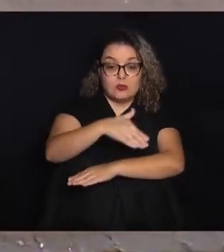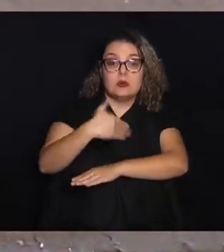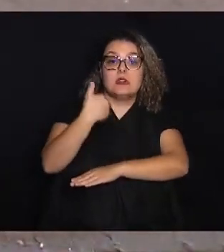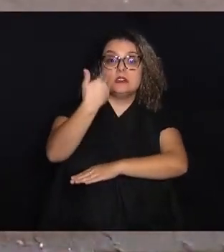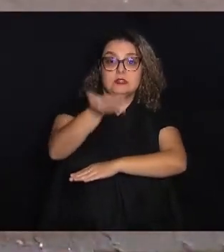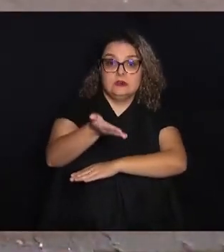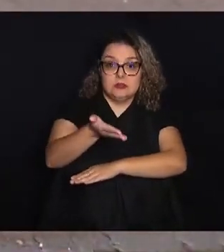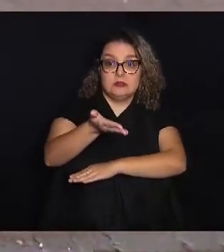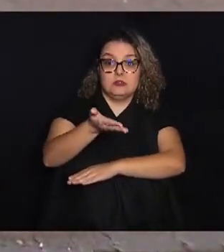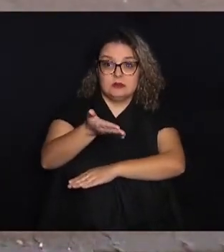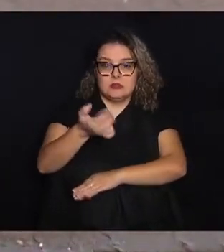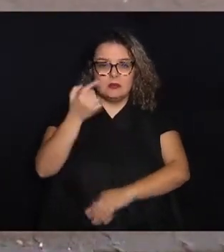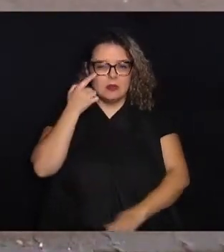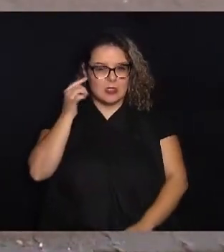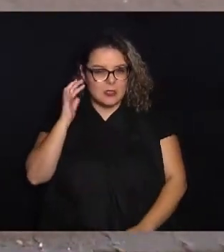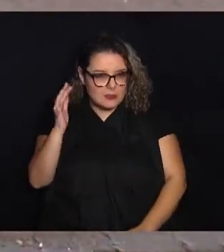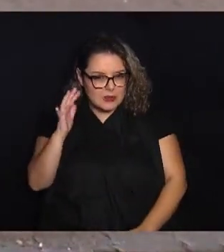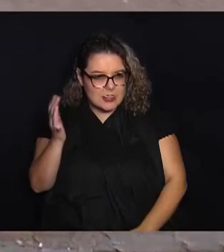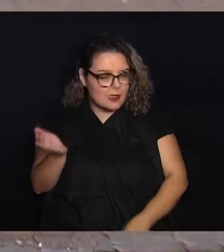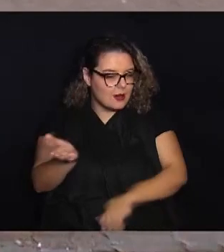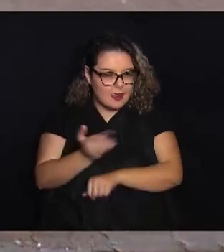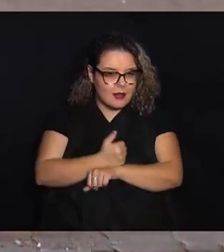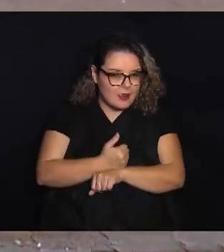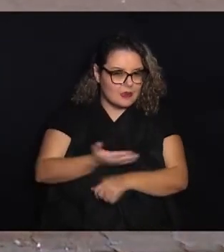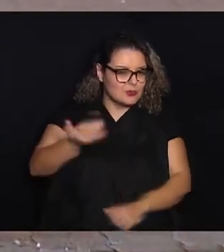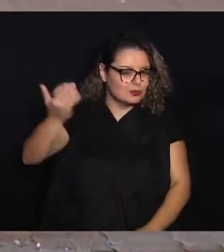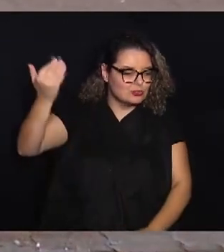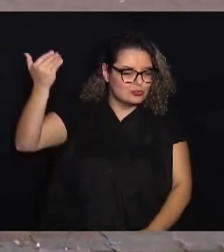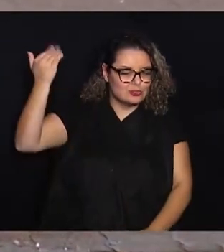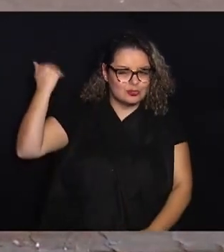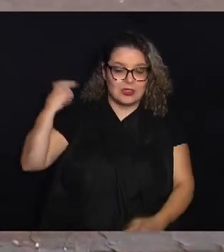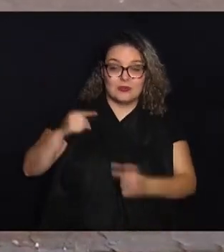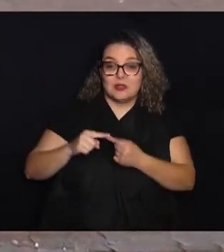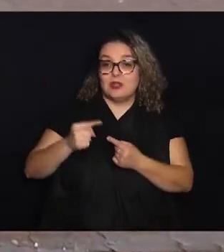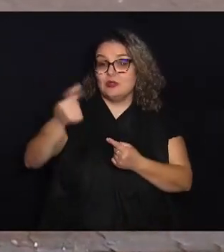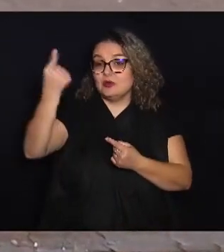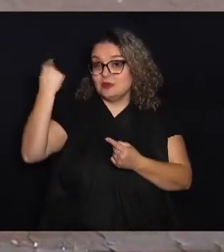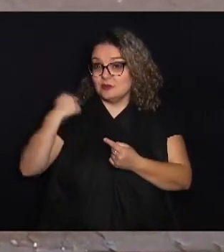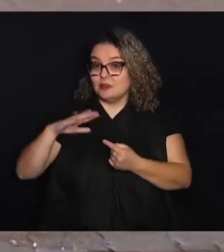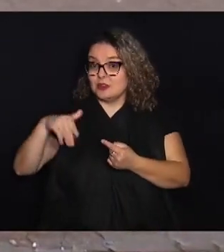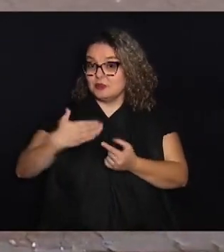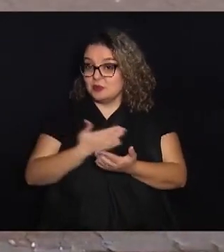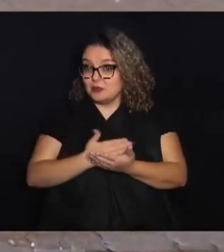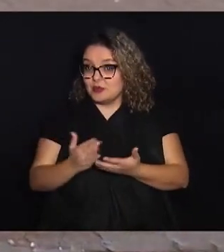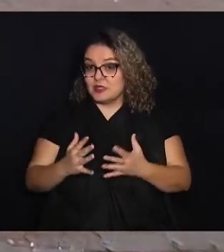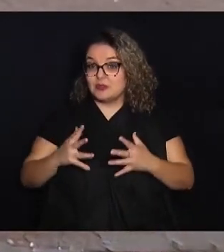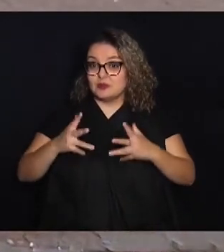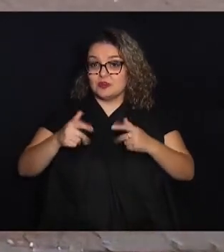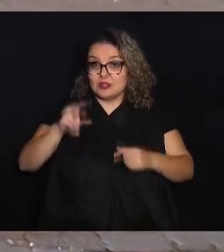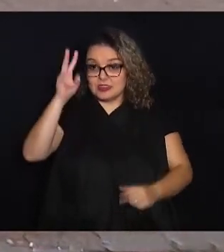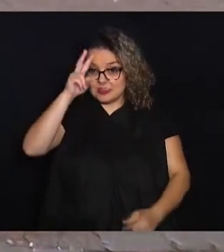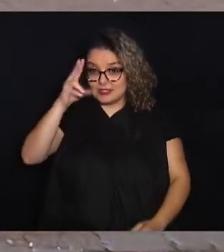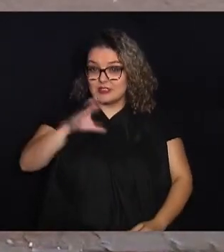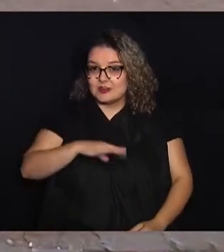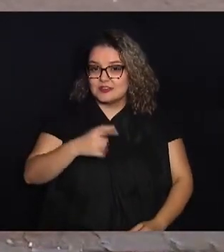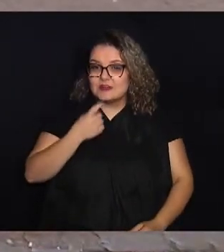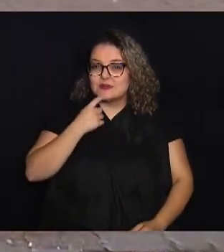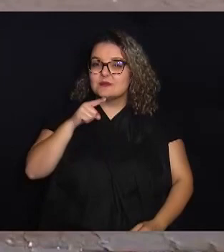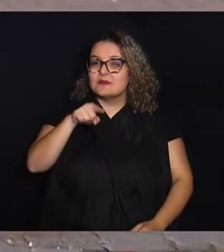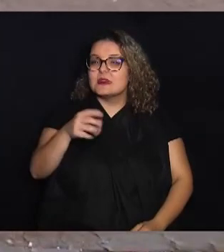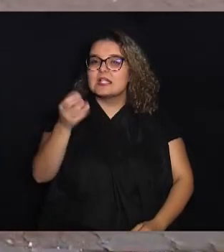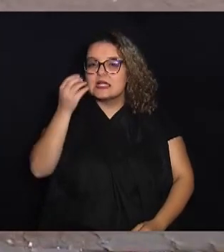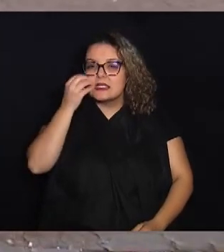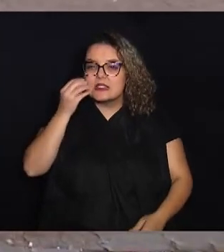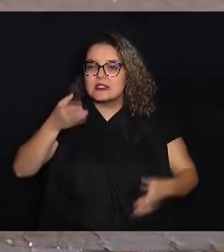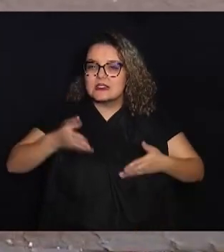né? Dá para imaginar como é que era lá atrás, quando começou toda a história da nossa cidade. Você, André, que é um